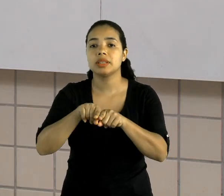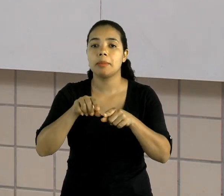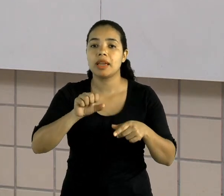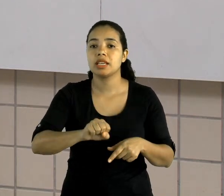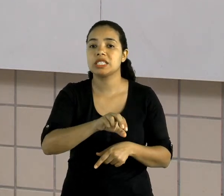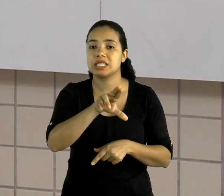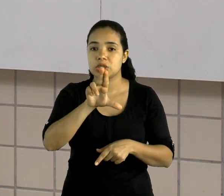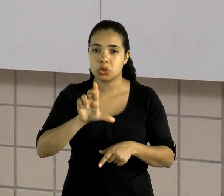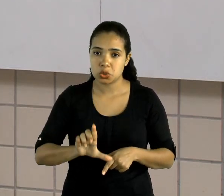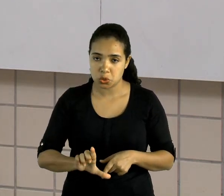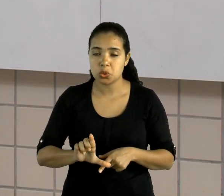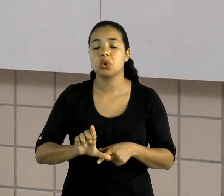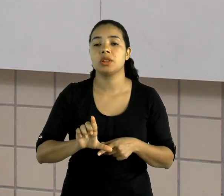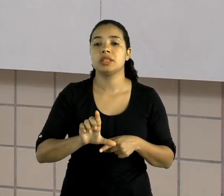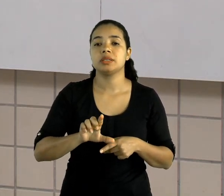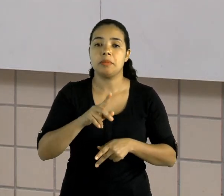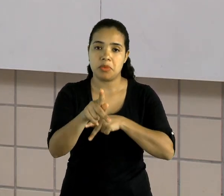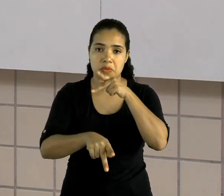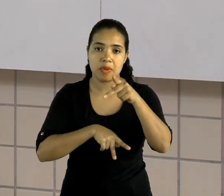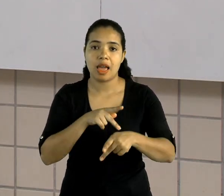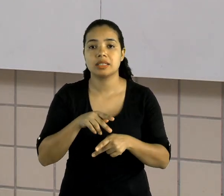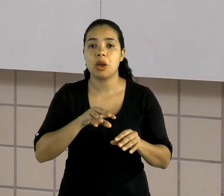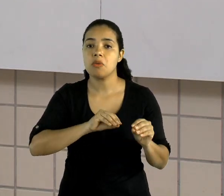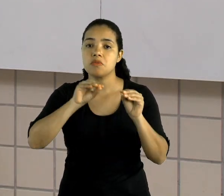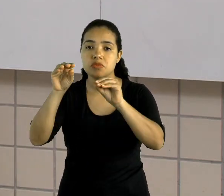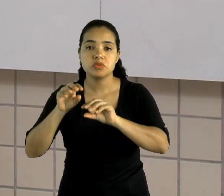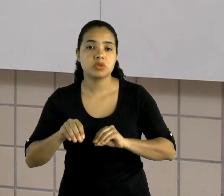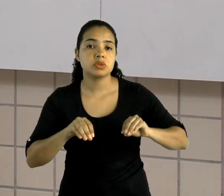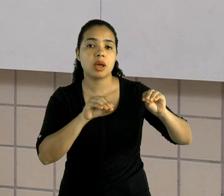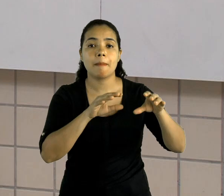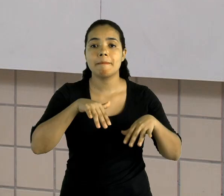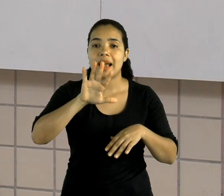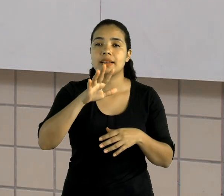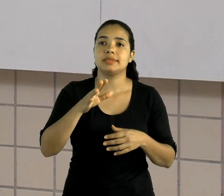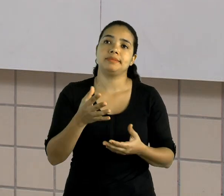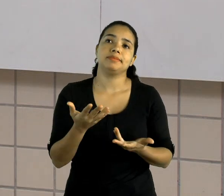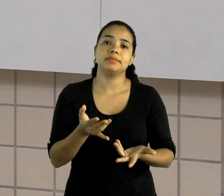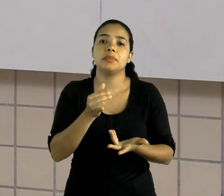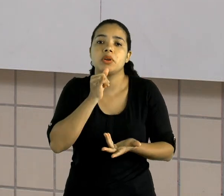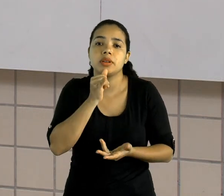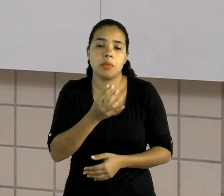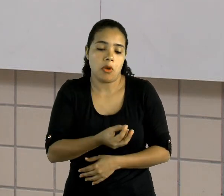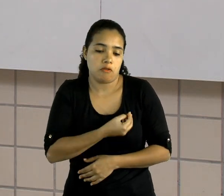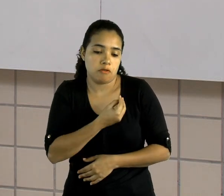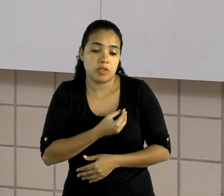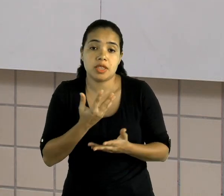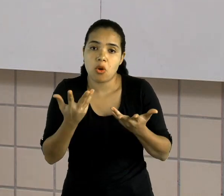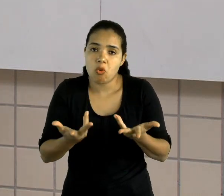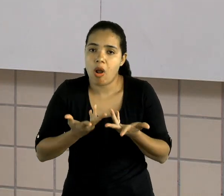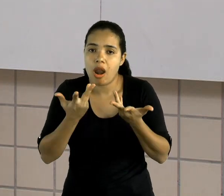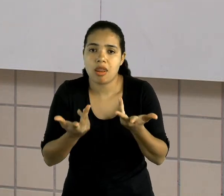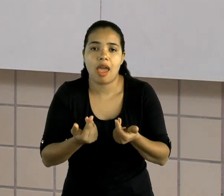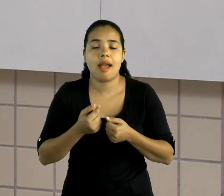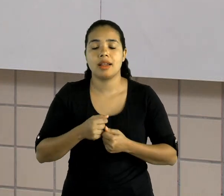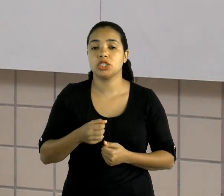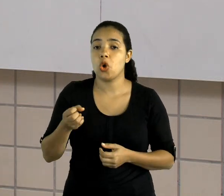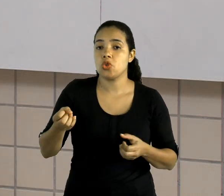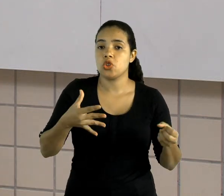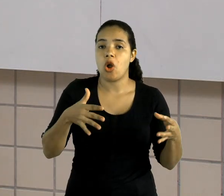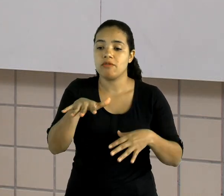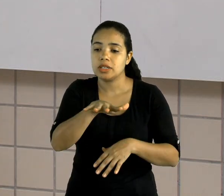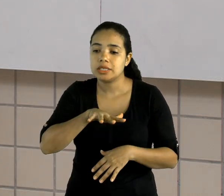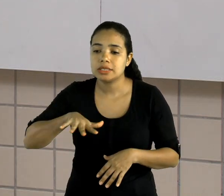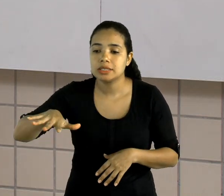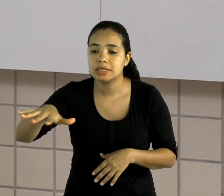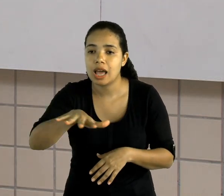buscavam ou uma melhor condição de vida, ou buscavam novas áreas para empreender, como é o